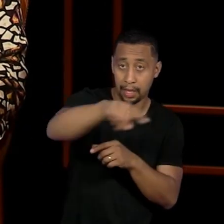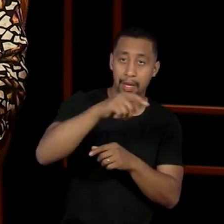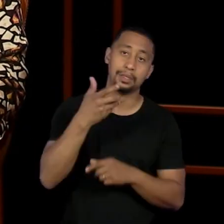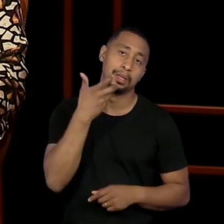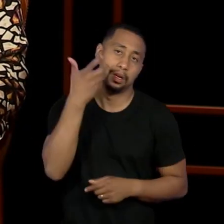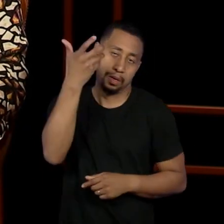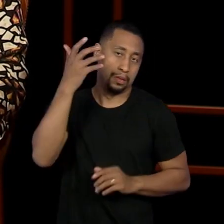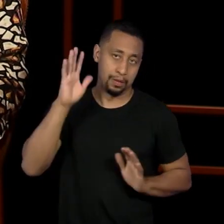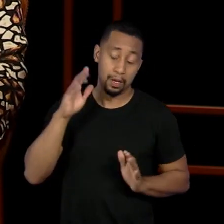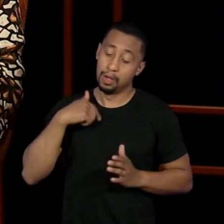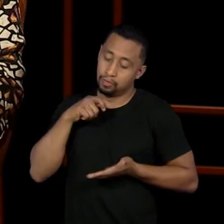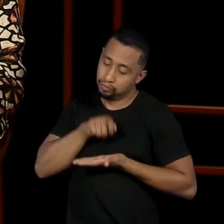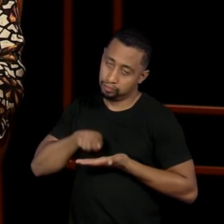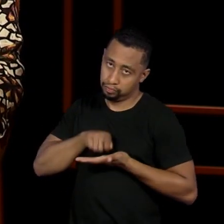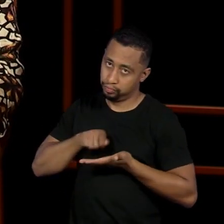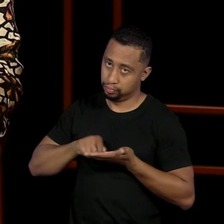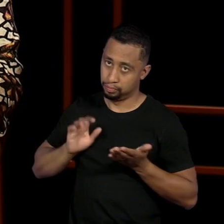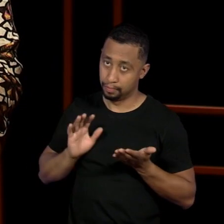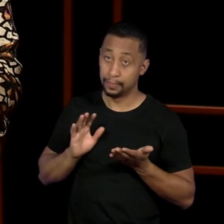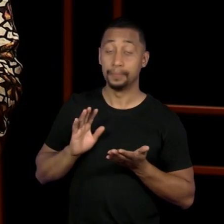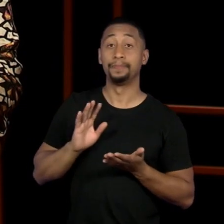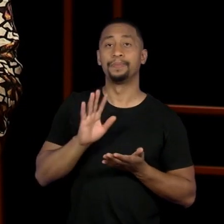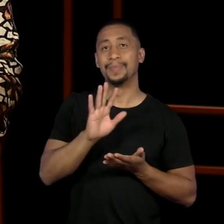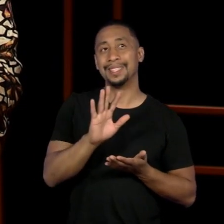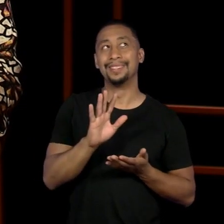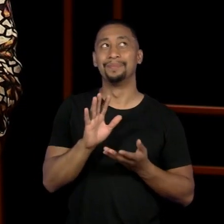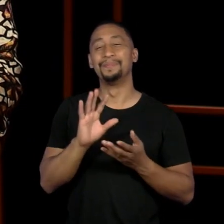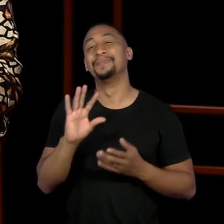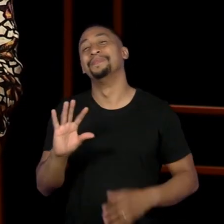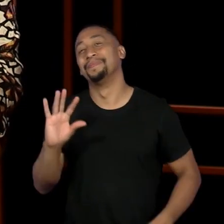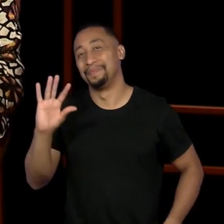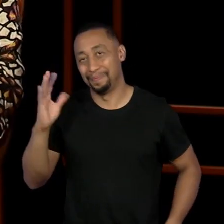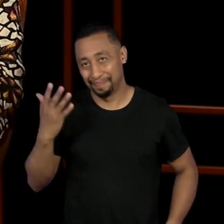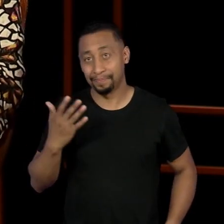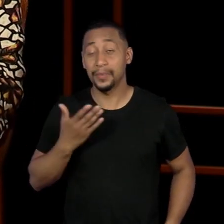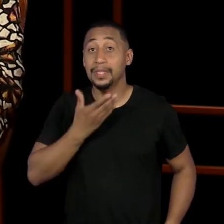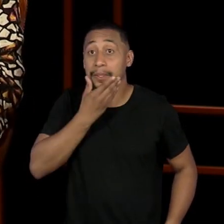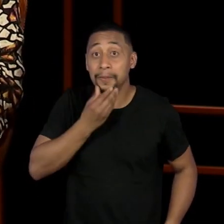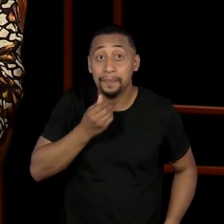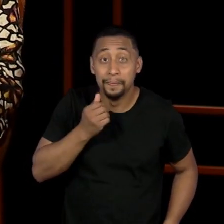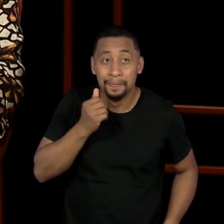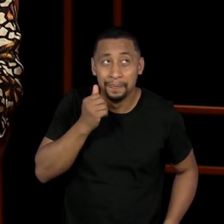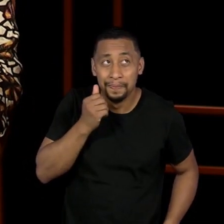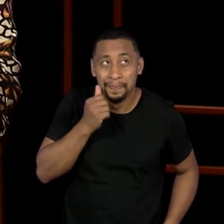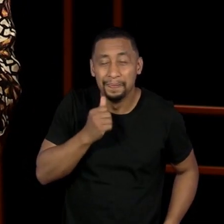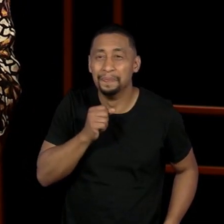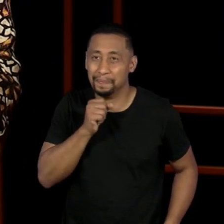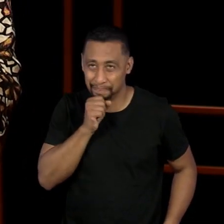nunca... o facto de ter pais escritores e de uma qualidade tão absurda,